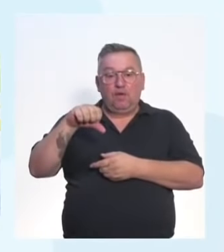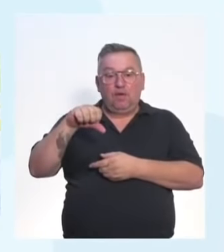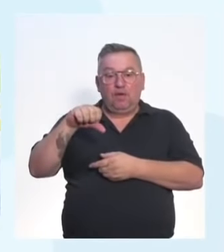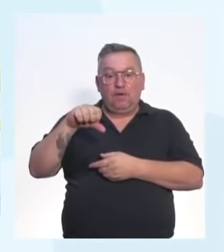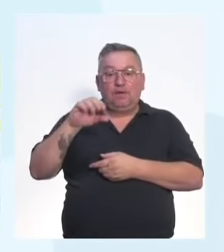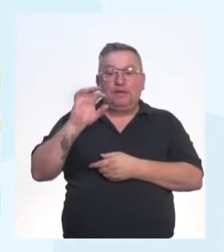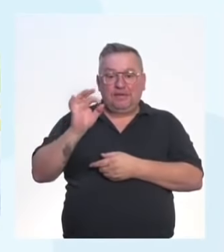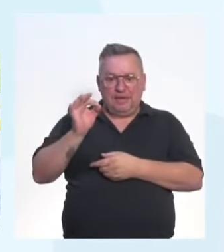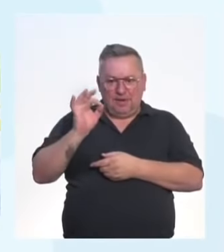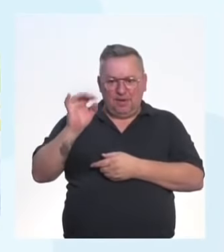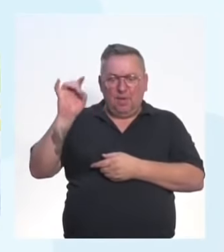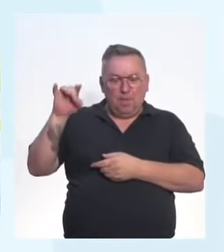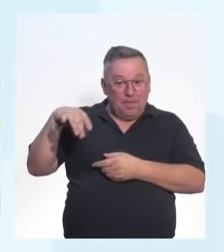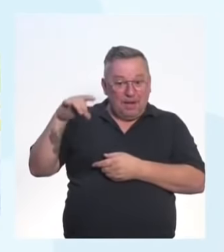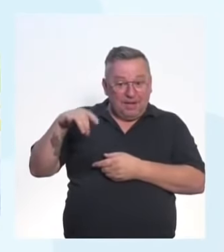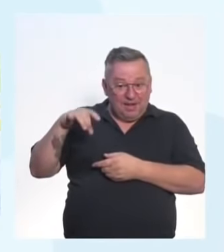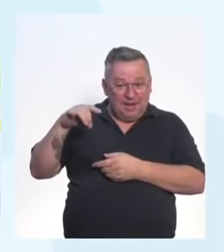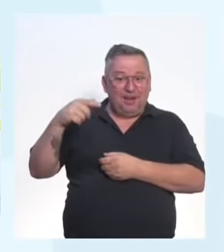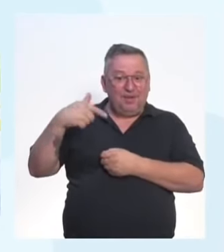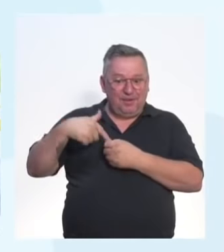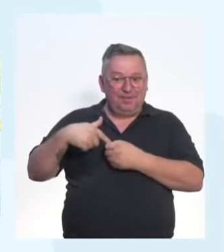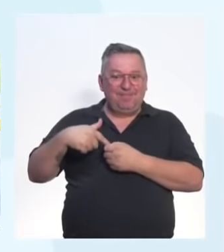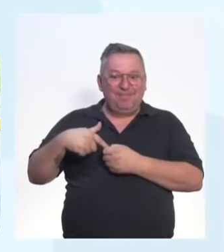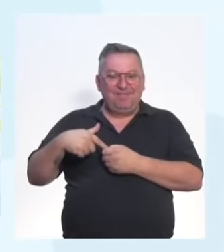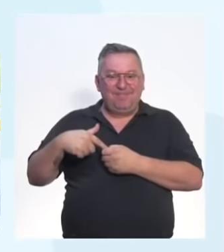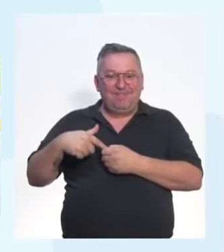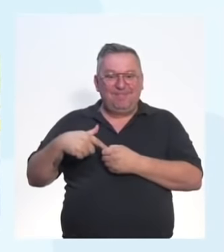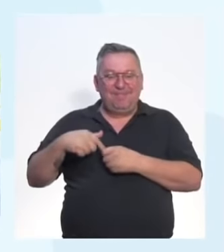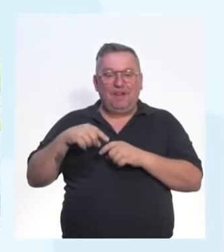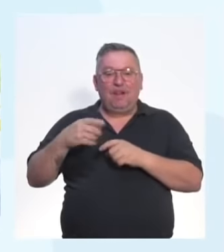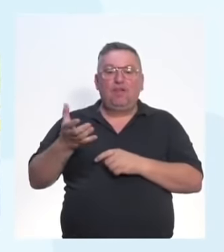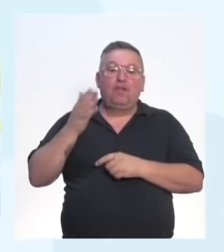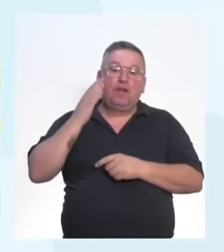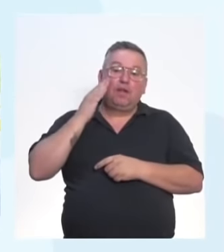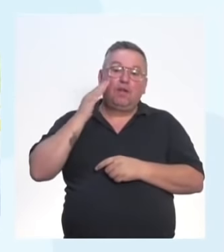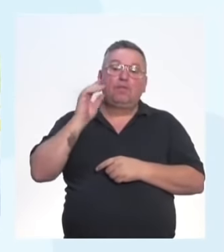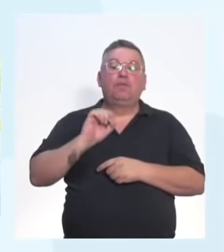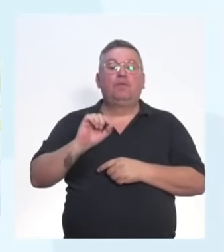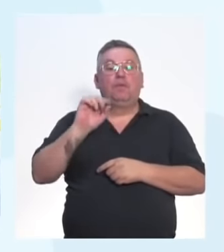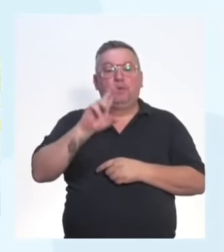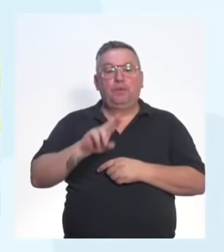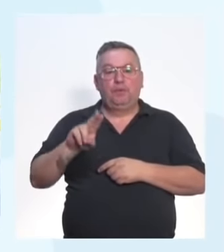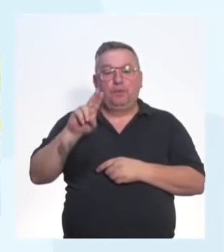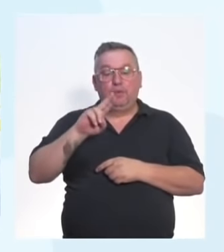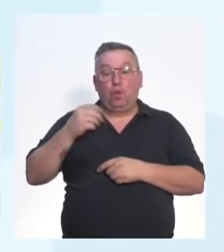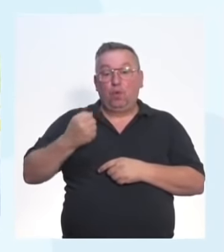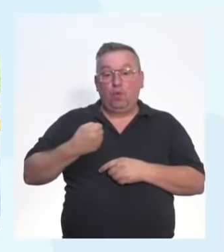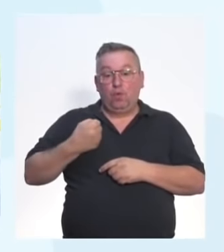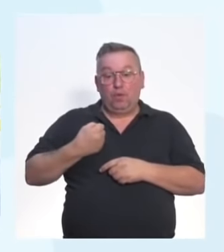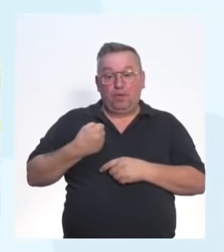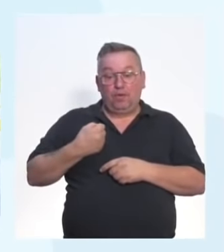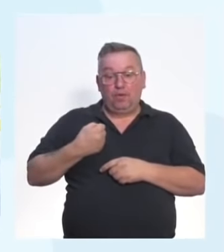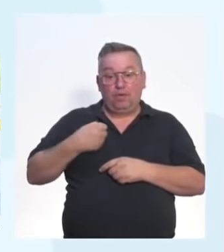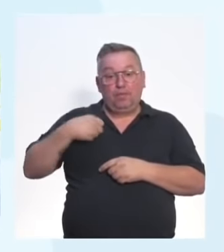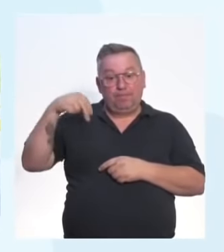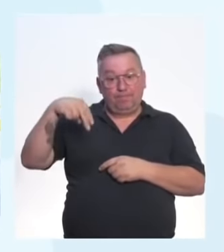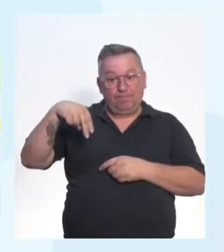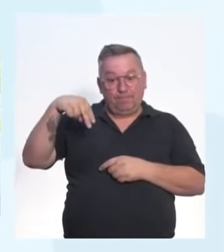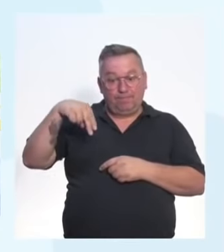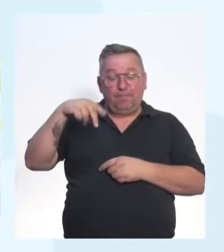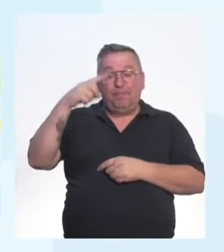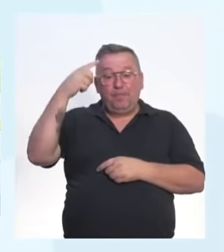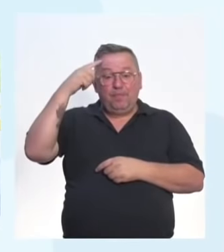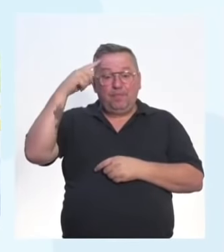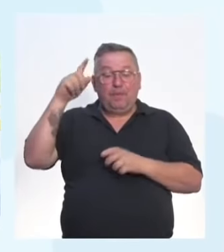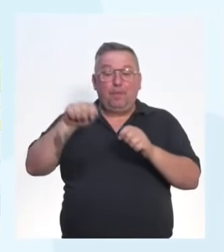3,89, uma promoção, segundo o professor Jonas, e a gente quer saber, né, utilizando aí os números, né, naturais, essa ideia